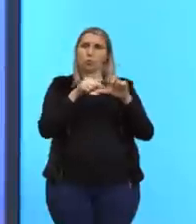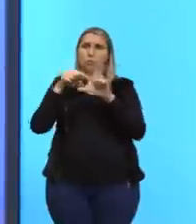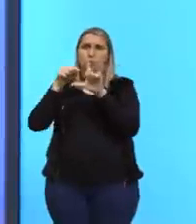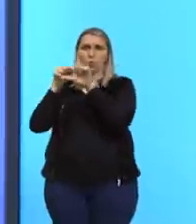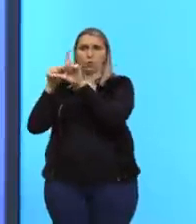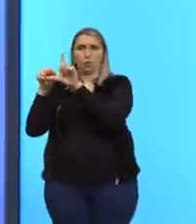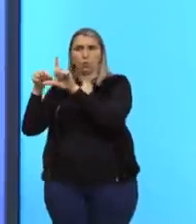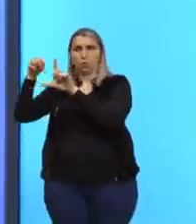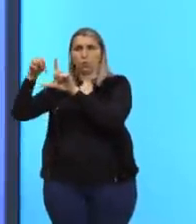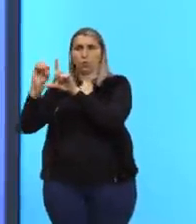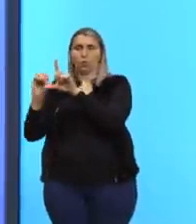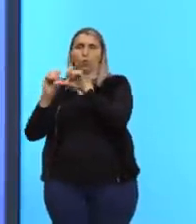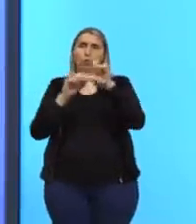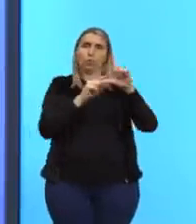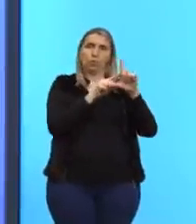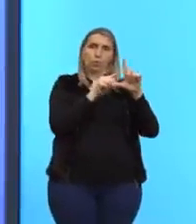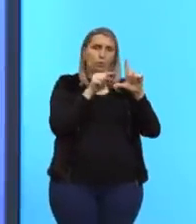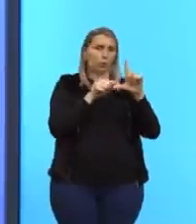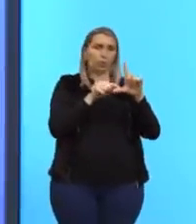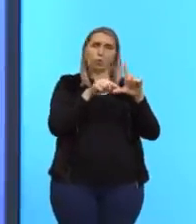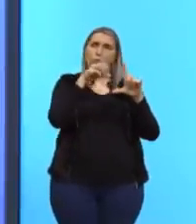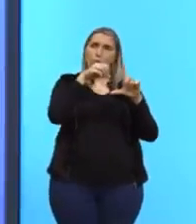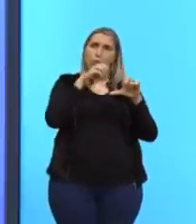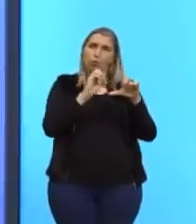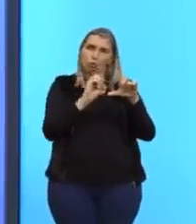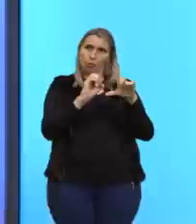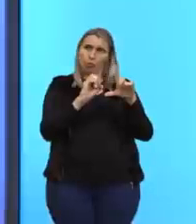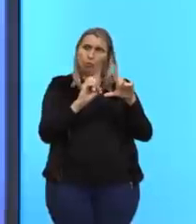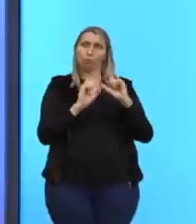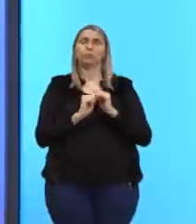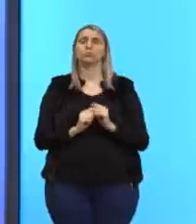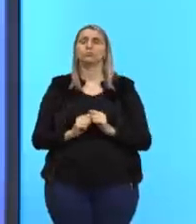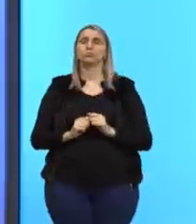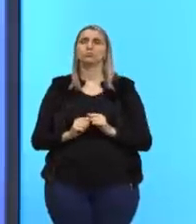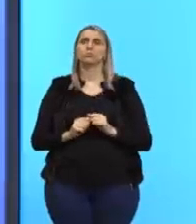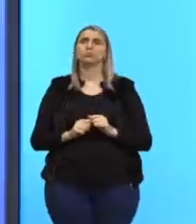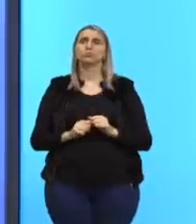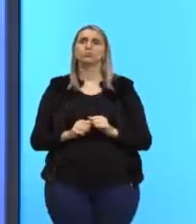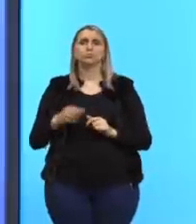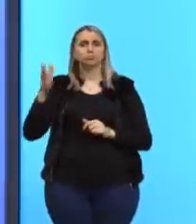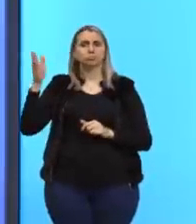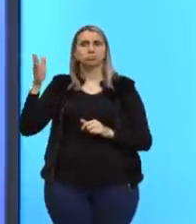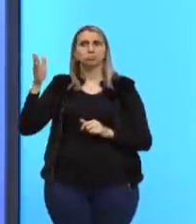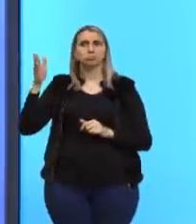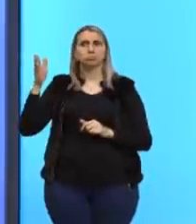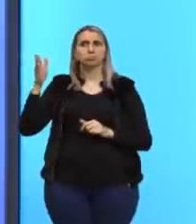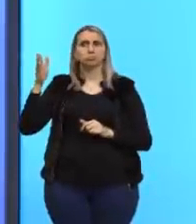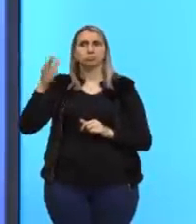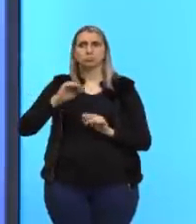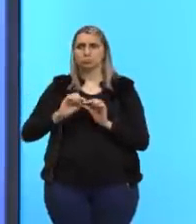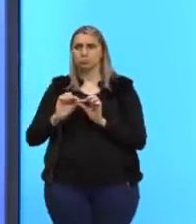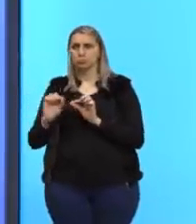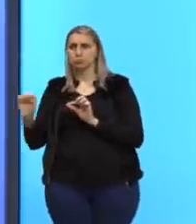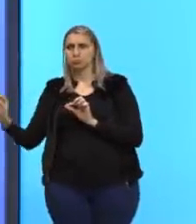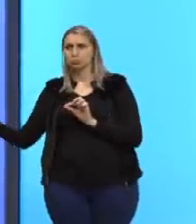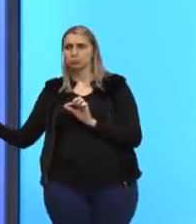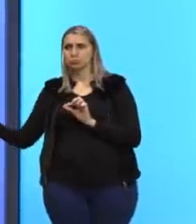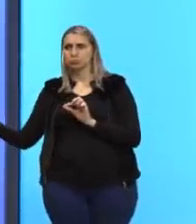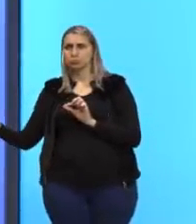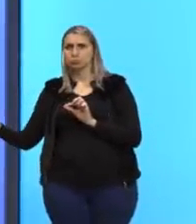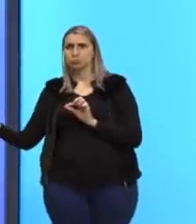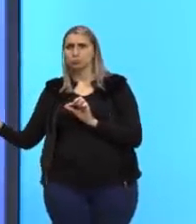maior, o ângulo de 90 graus no triângulo menor, e os lados, 8 no